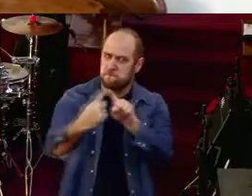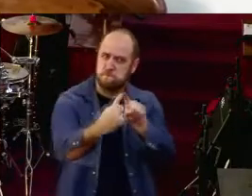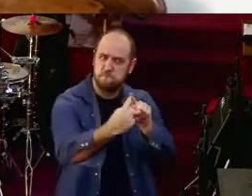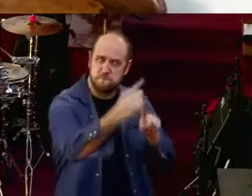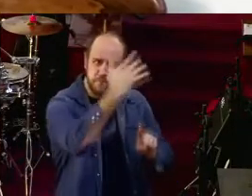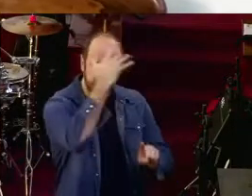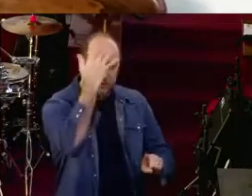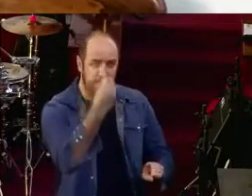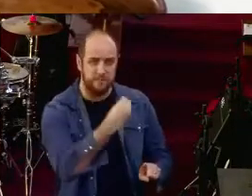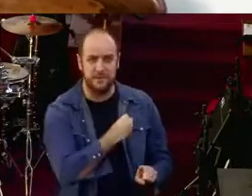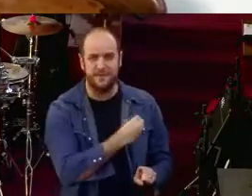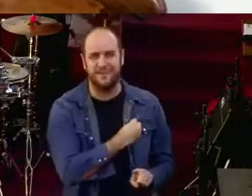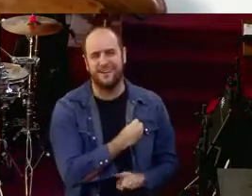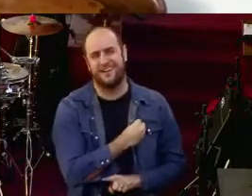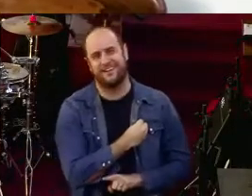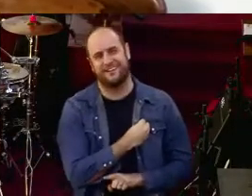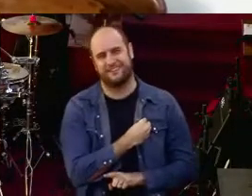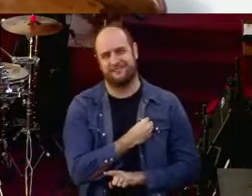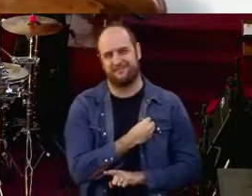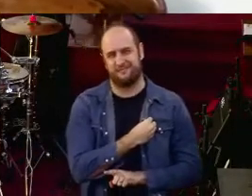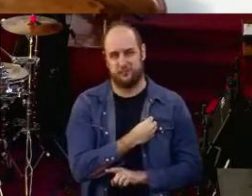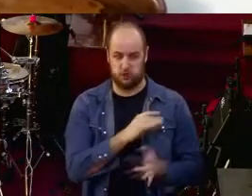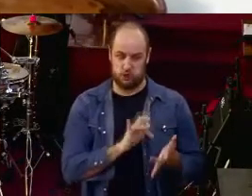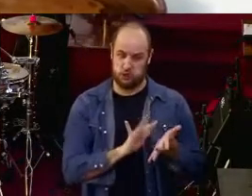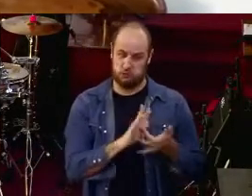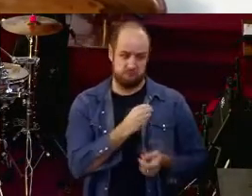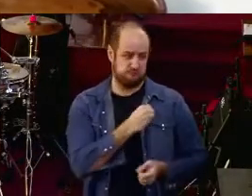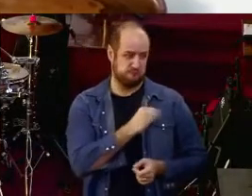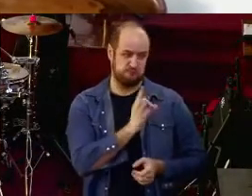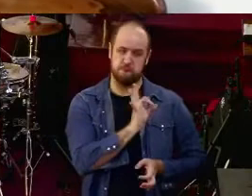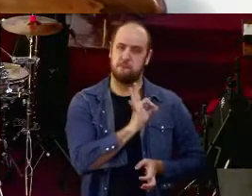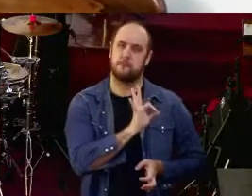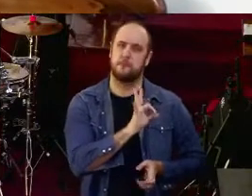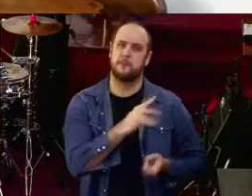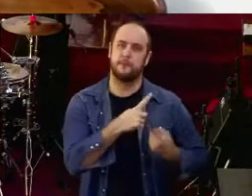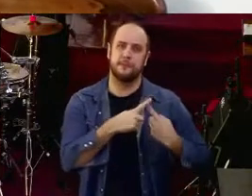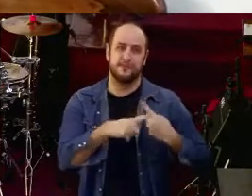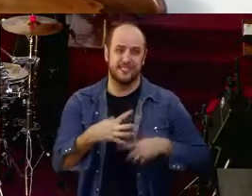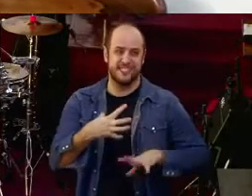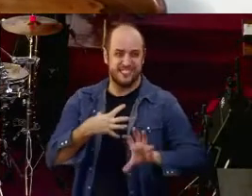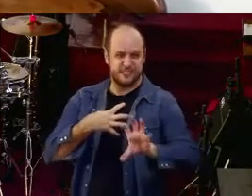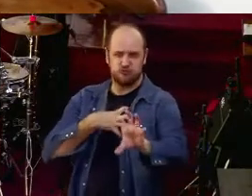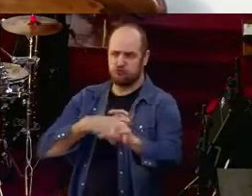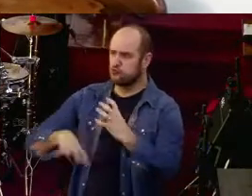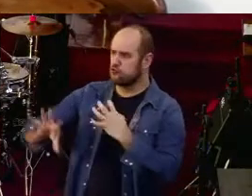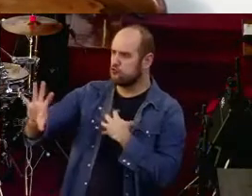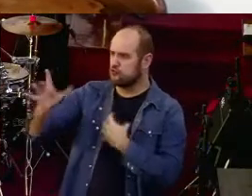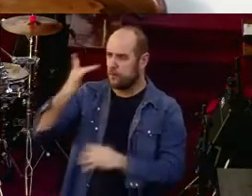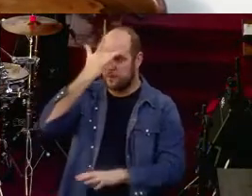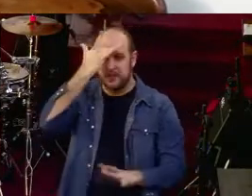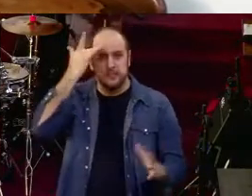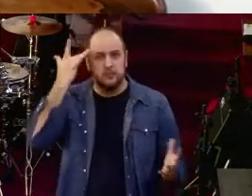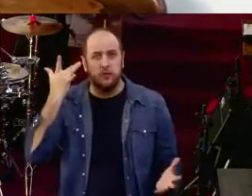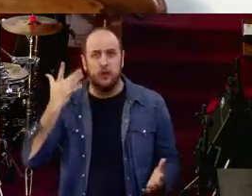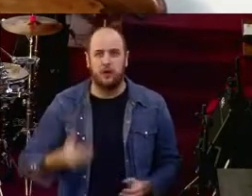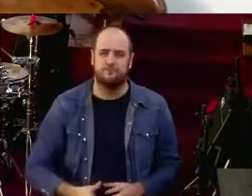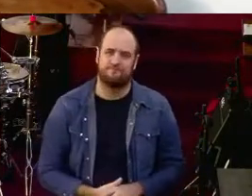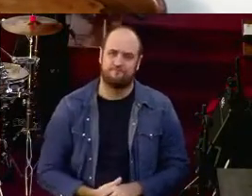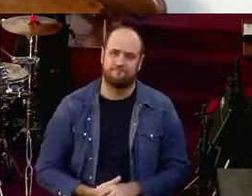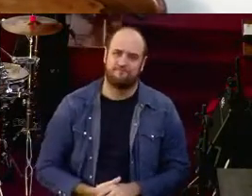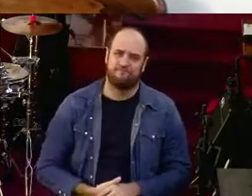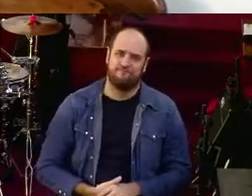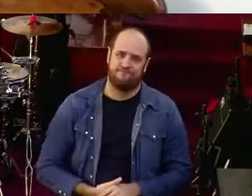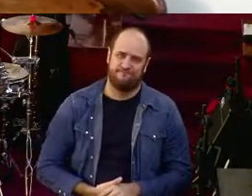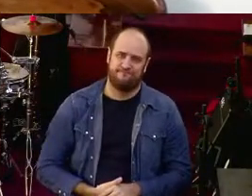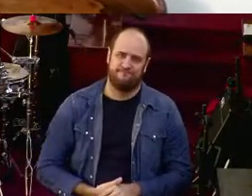é pecador, mas ele vai passar por aquilo que pecadores precisarão passar. Então ele